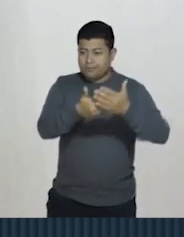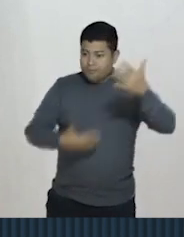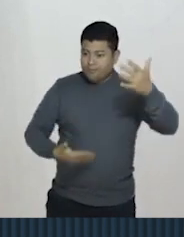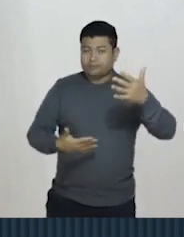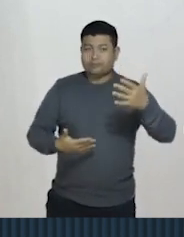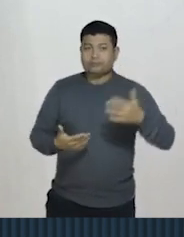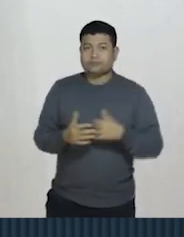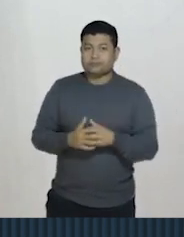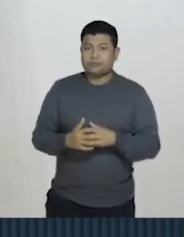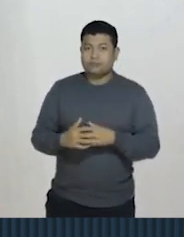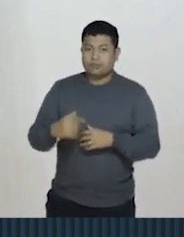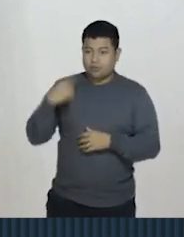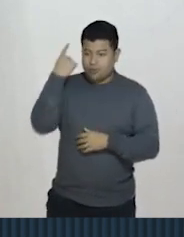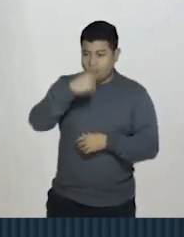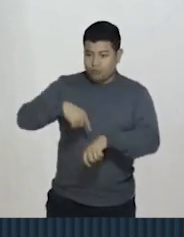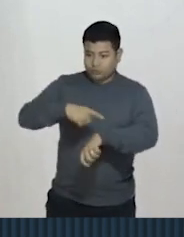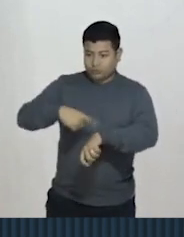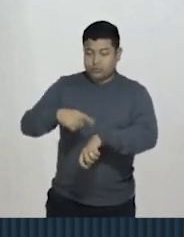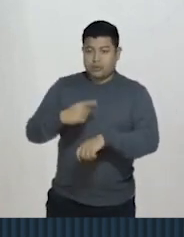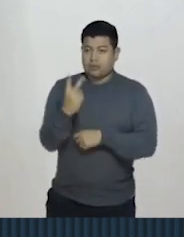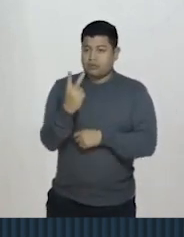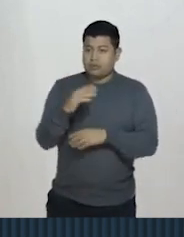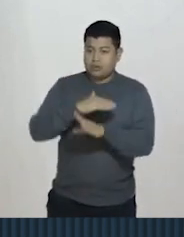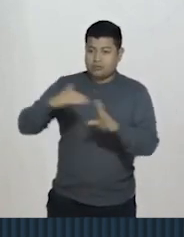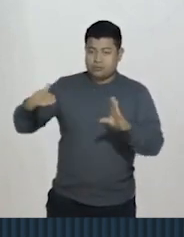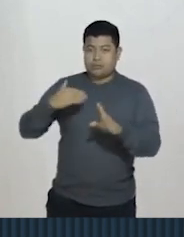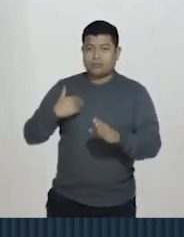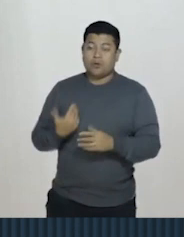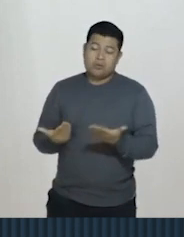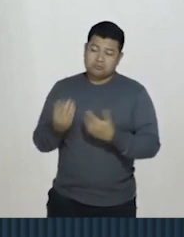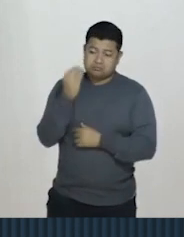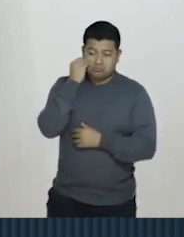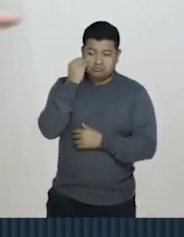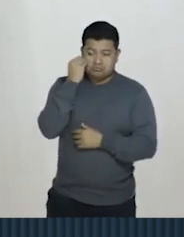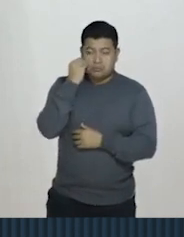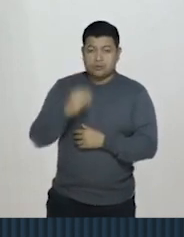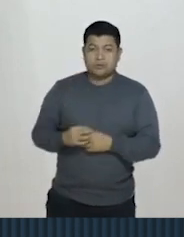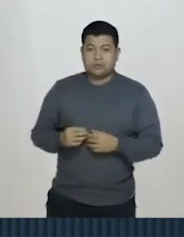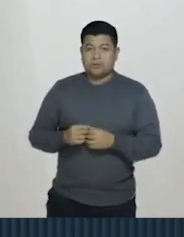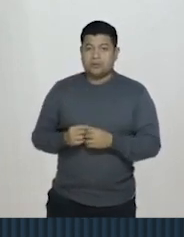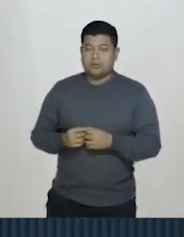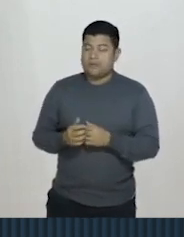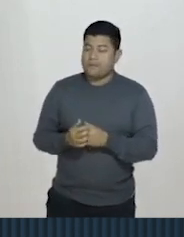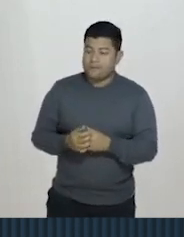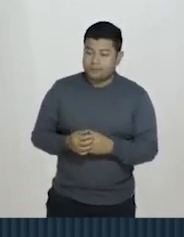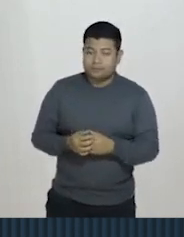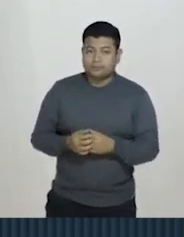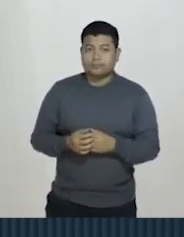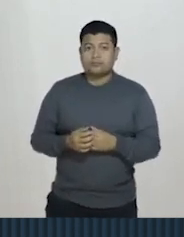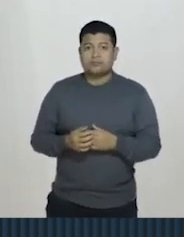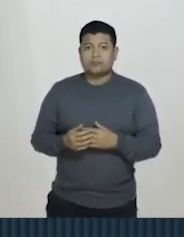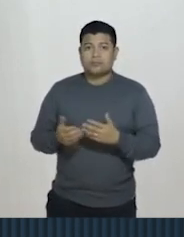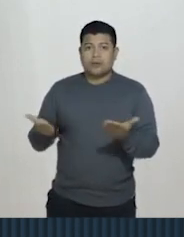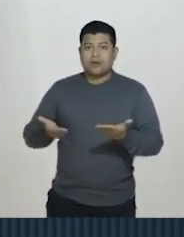de 2 horas e meia que tem no YouTube, meu irmão falou, não, vamos fazer o teste, não tem muitas contraindicações, e curou meu